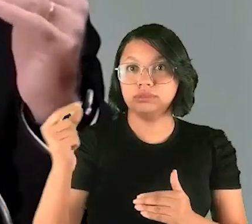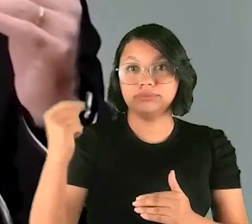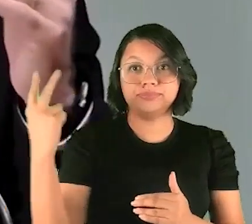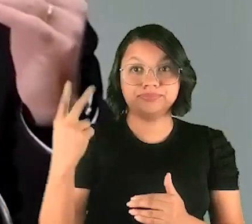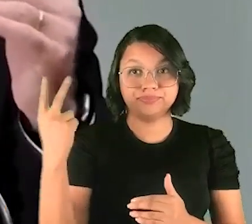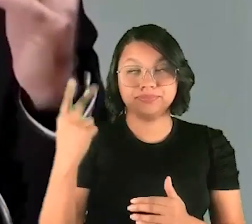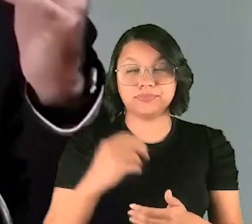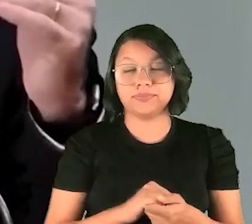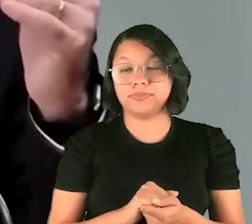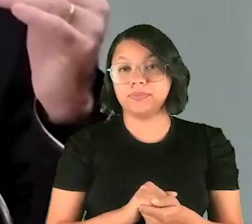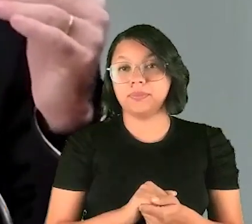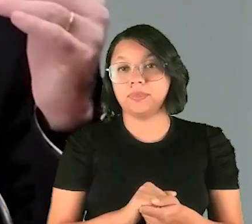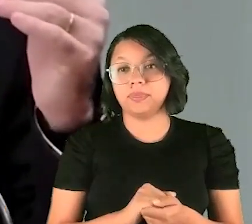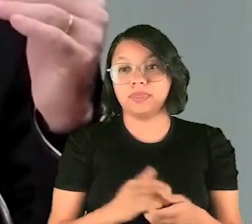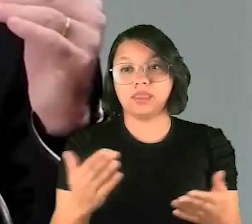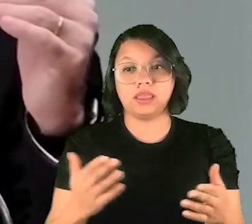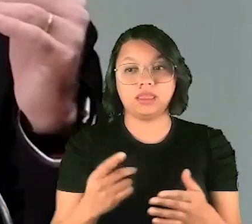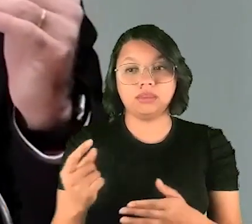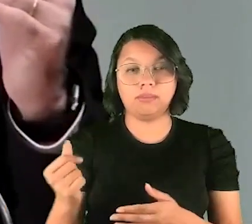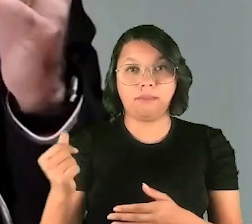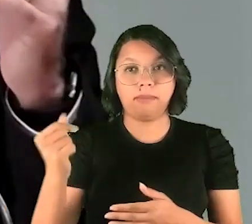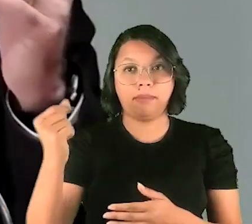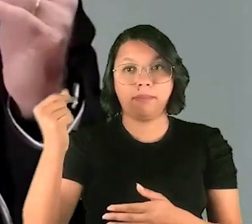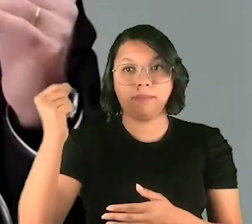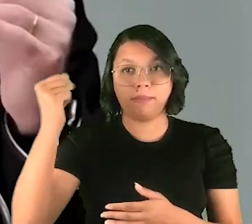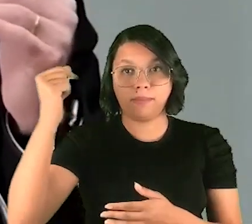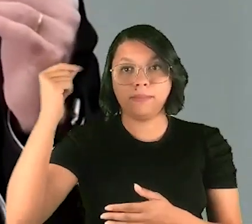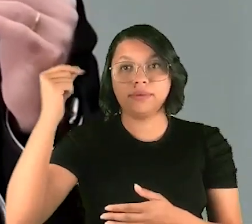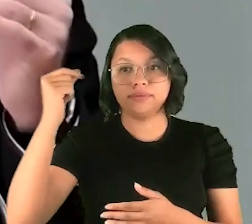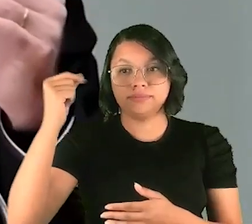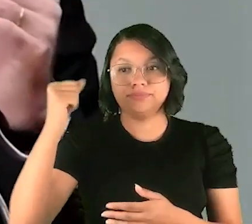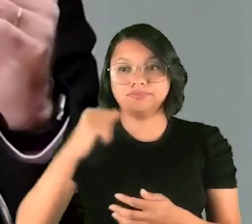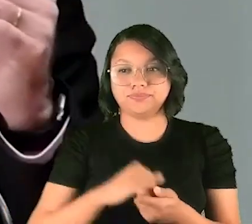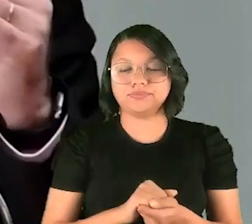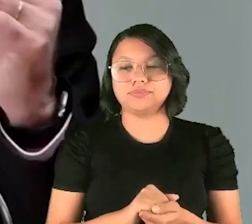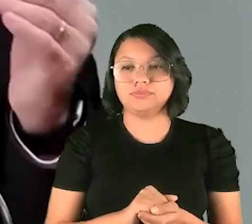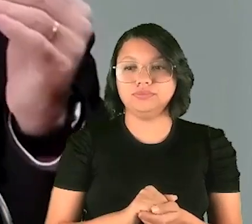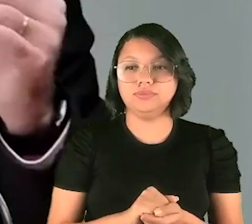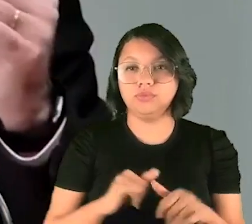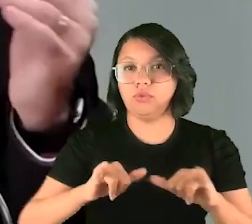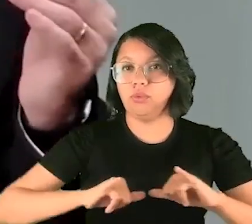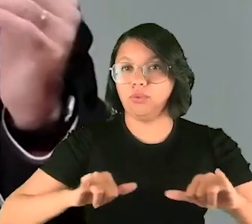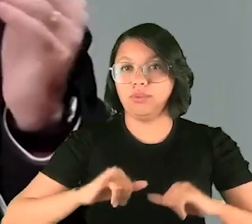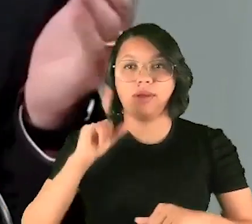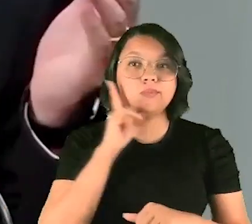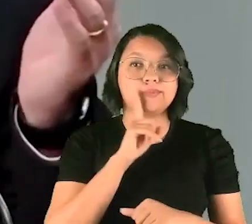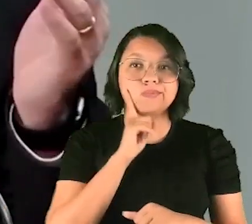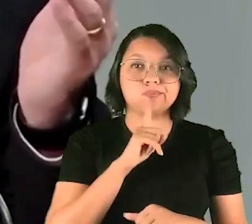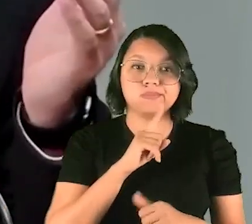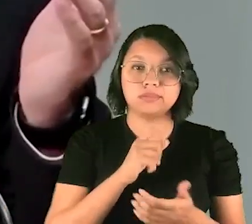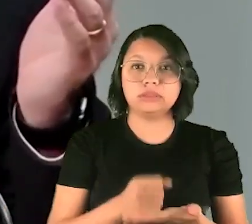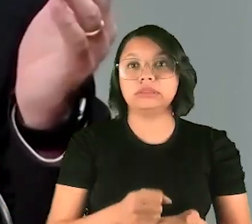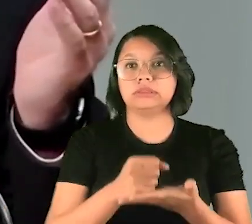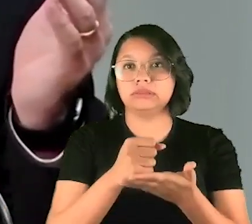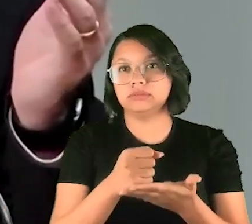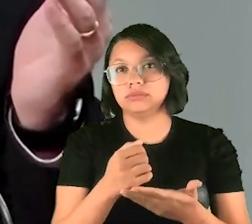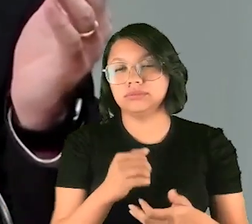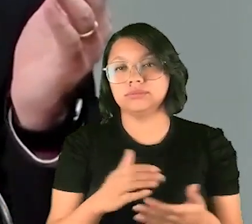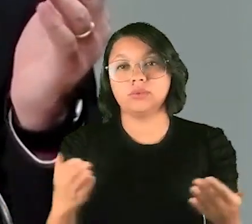haver um aumento dos preços. E esse aumento dos preços começou a ser absolutamente o que o mercado americano